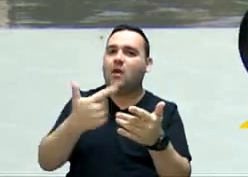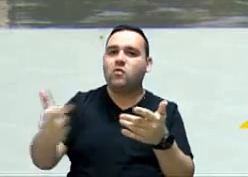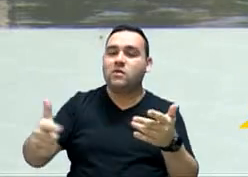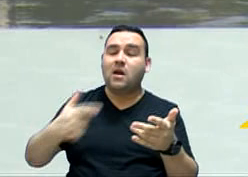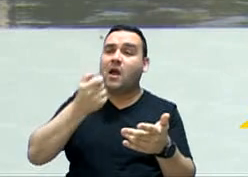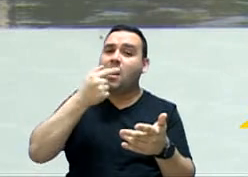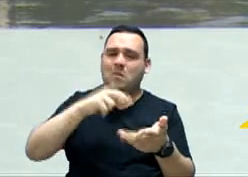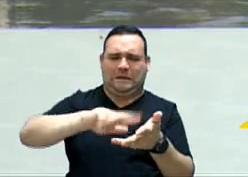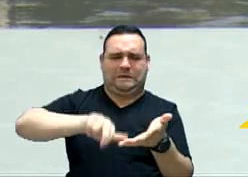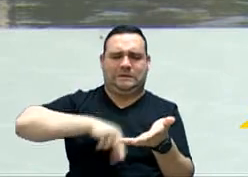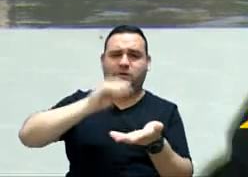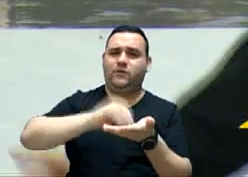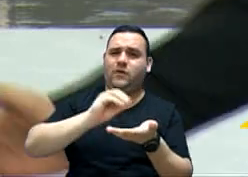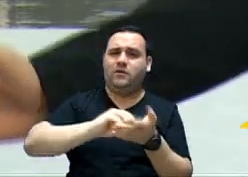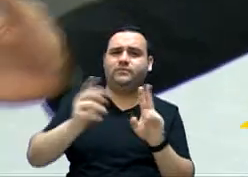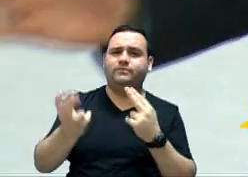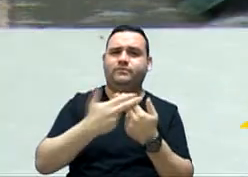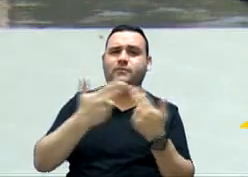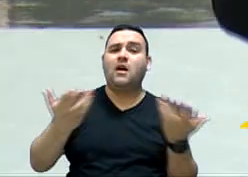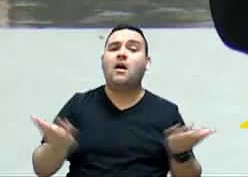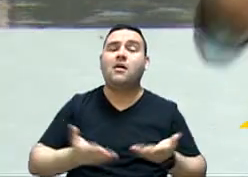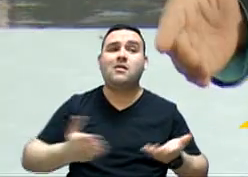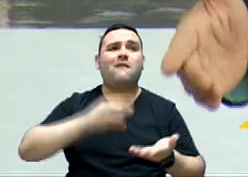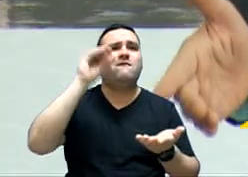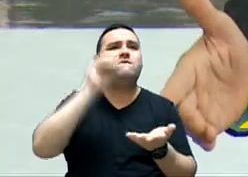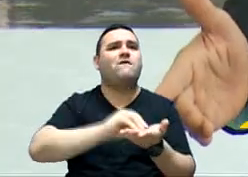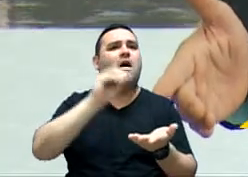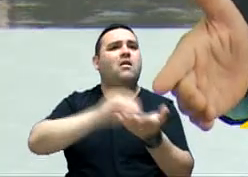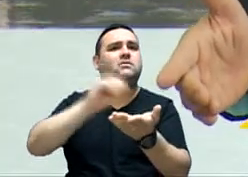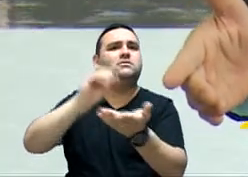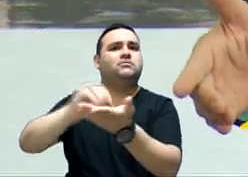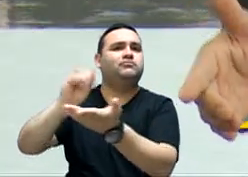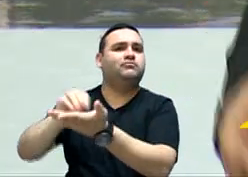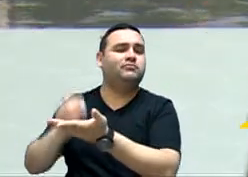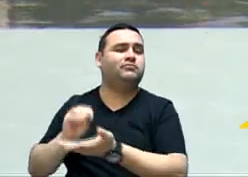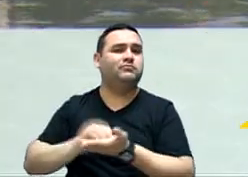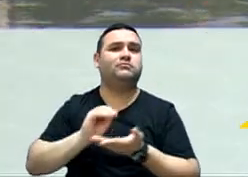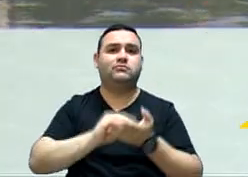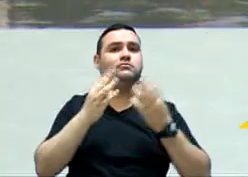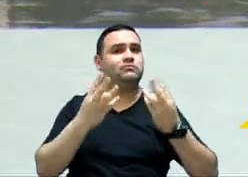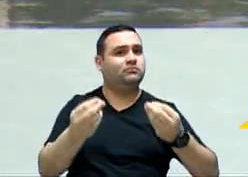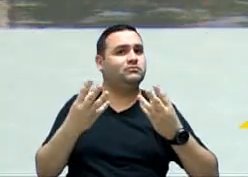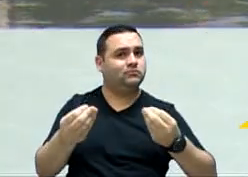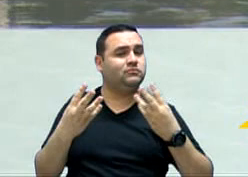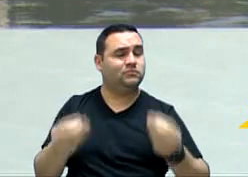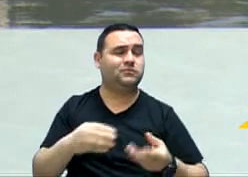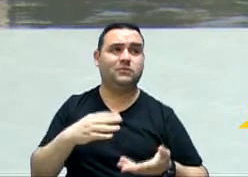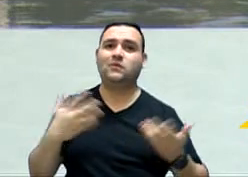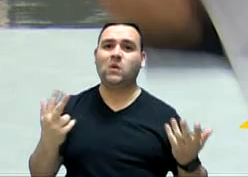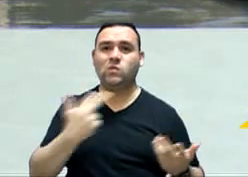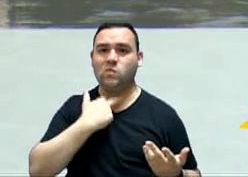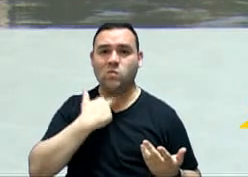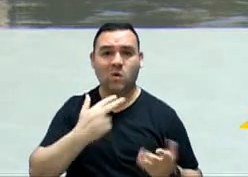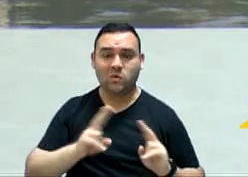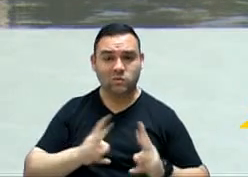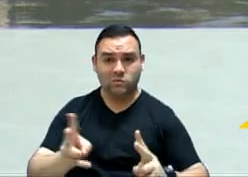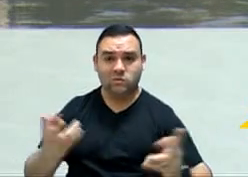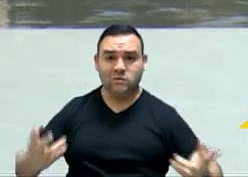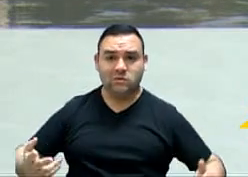postos de saúde. Então, isso aqui farta tudo, como diz o Vanderlei Diogo em Sorocaba, Manga. Isso não pode